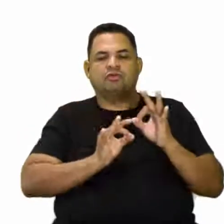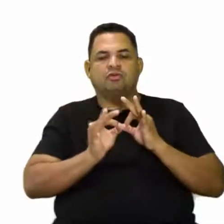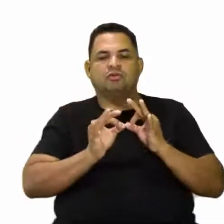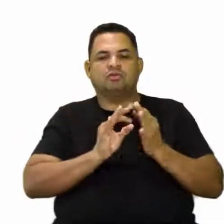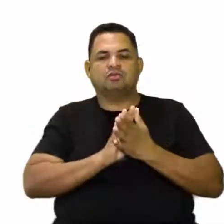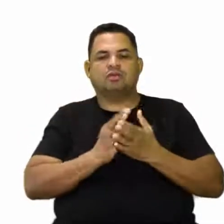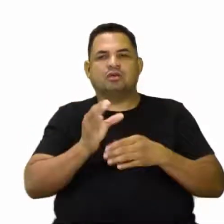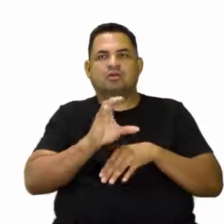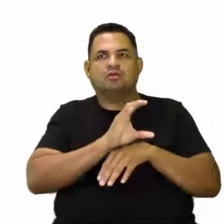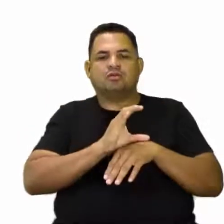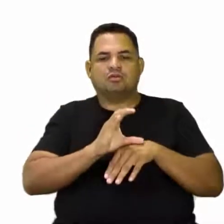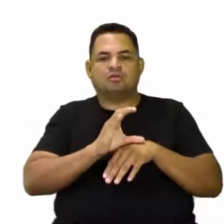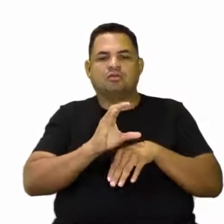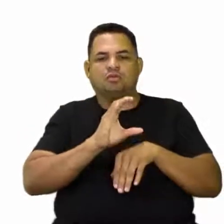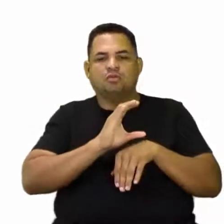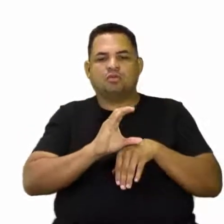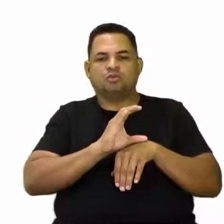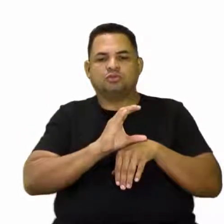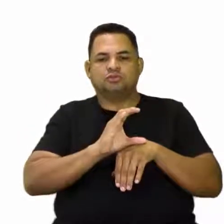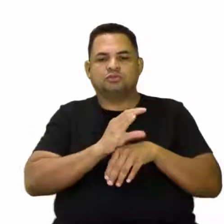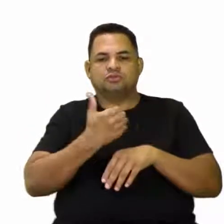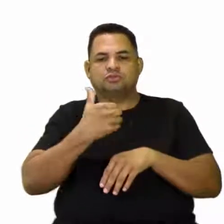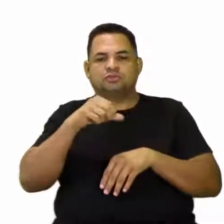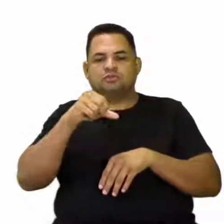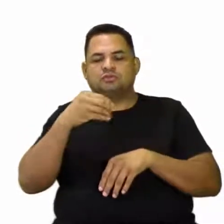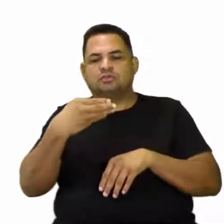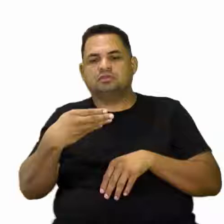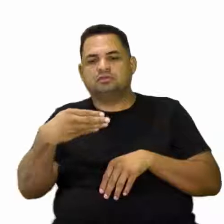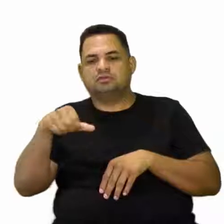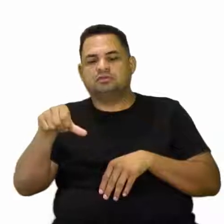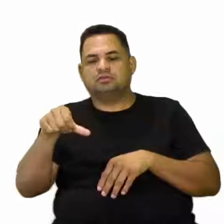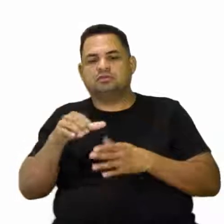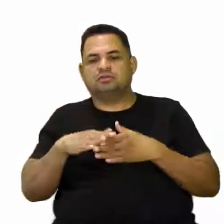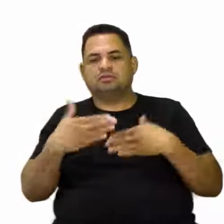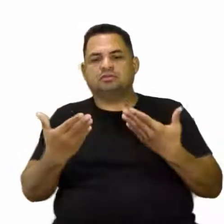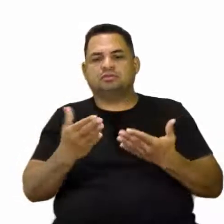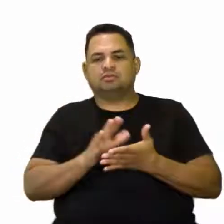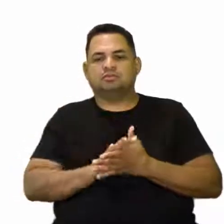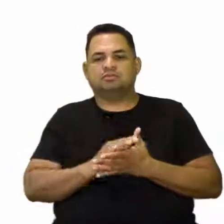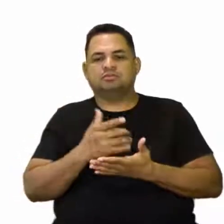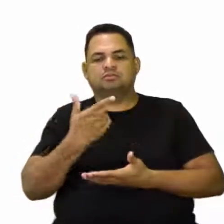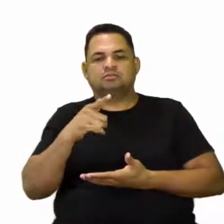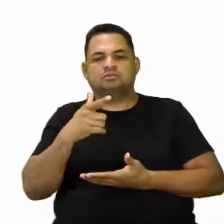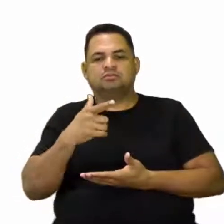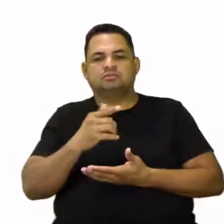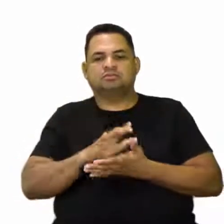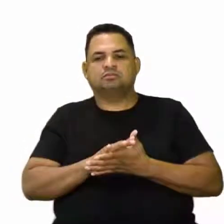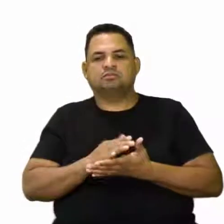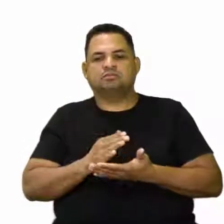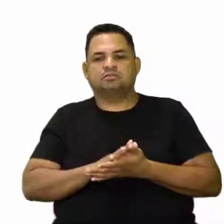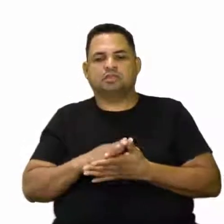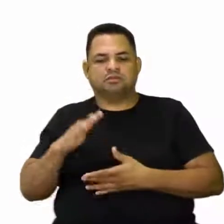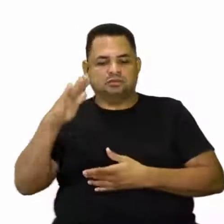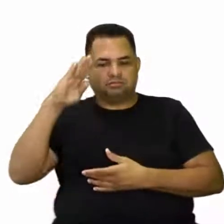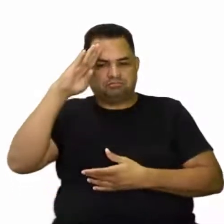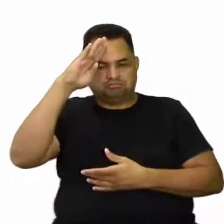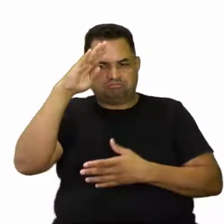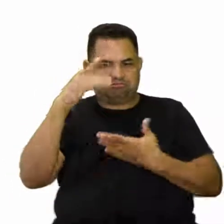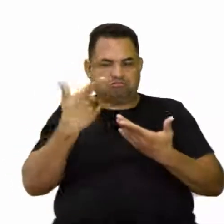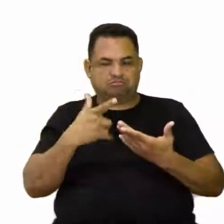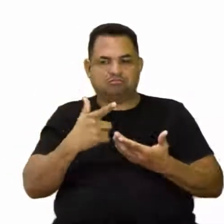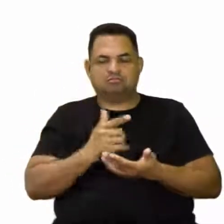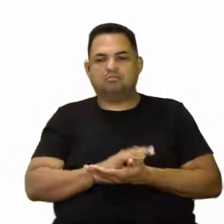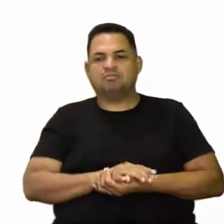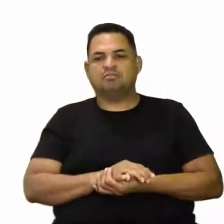na Constituição de 1949. Então, desde 1949, a Costa Rica não possui um exército.